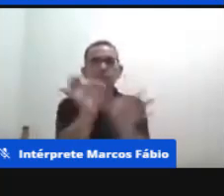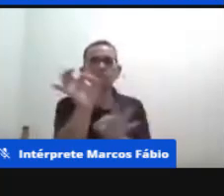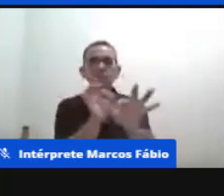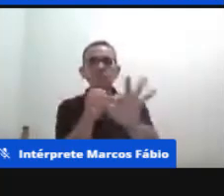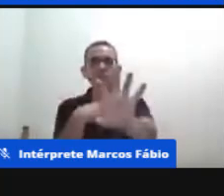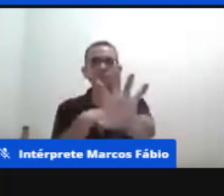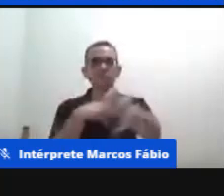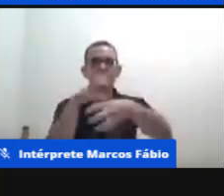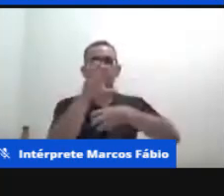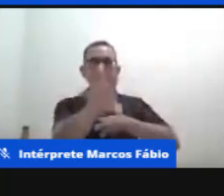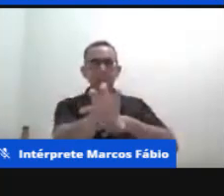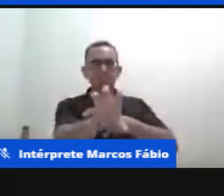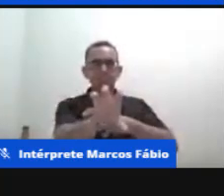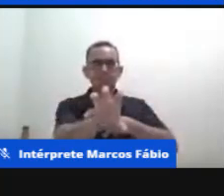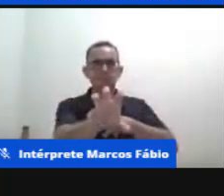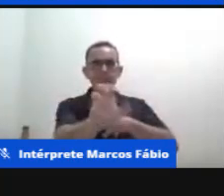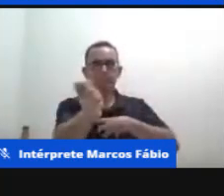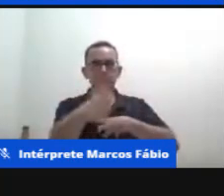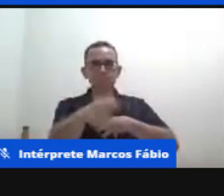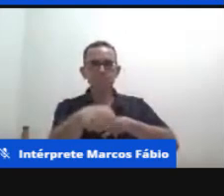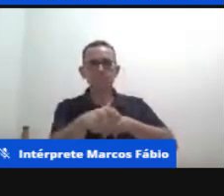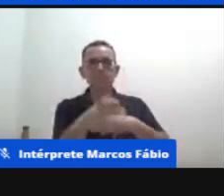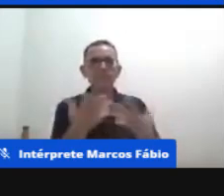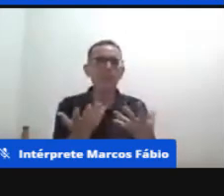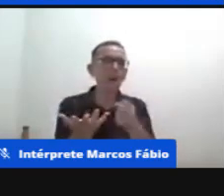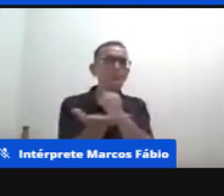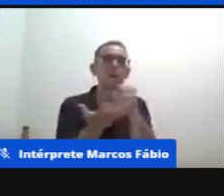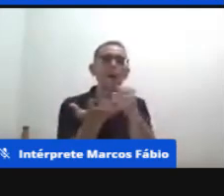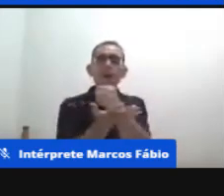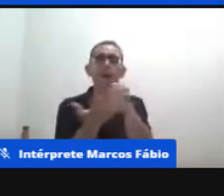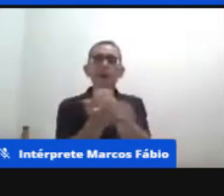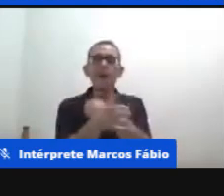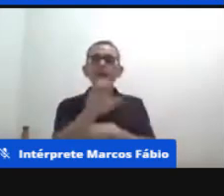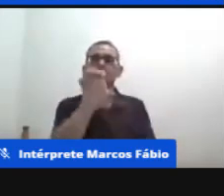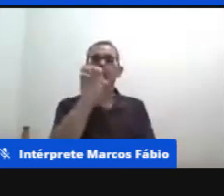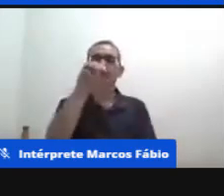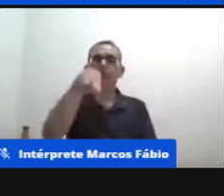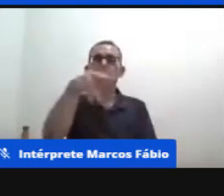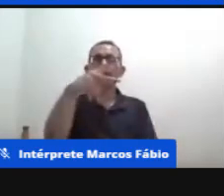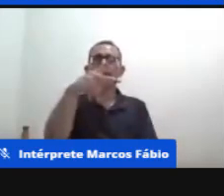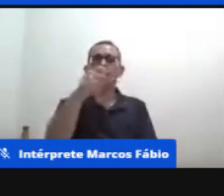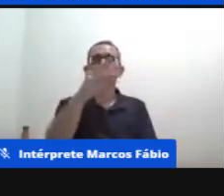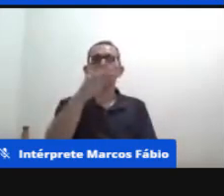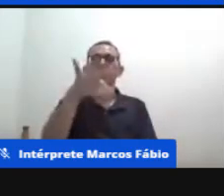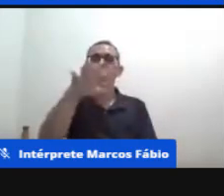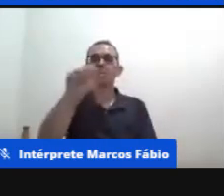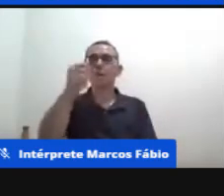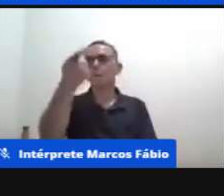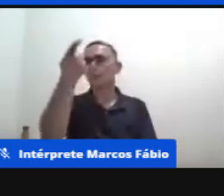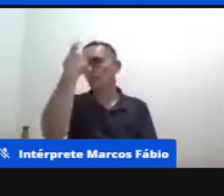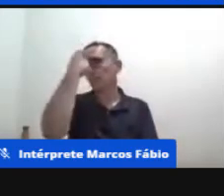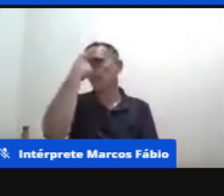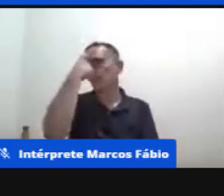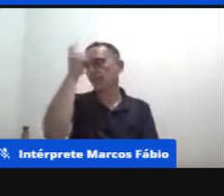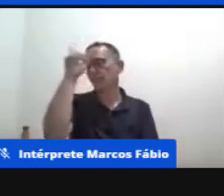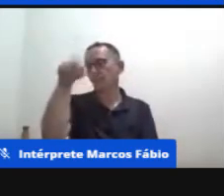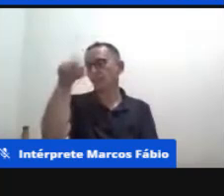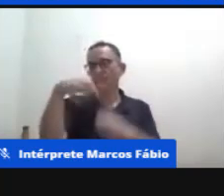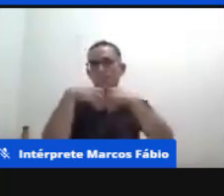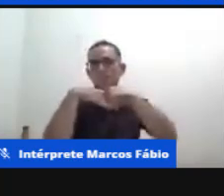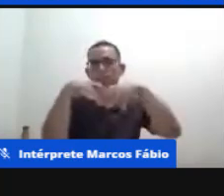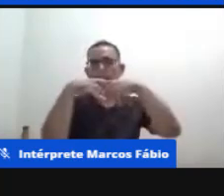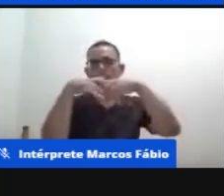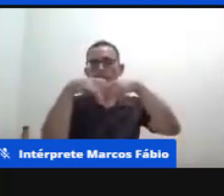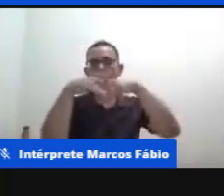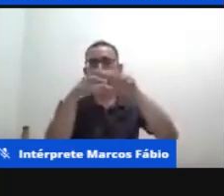no lugar do outro. Seria a base da empatia. O que é isso? Na teoria da mente, seriam os neurônios espelhos. O que para